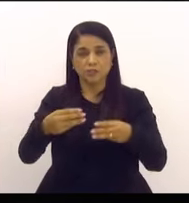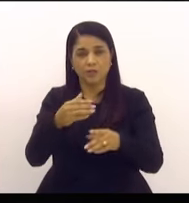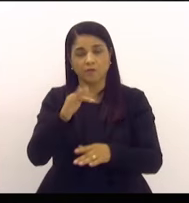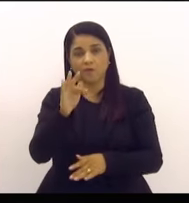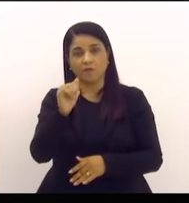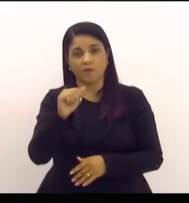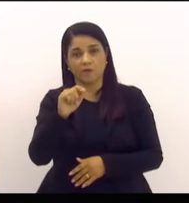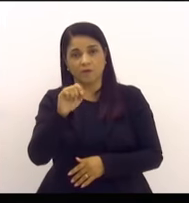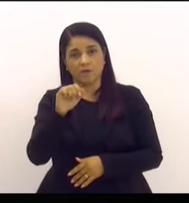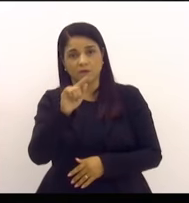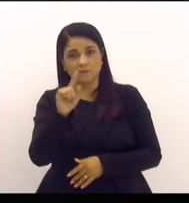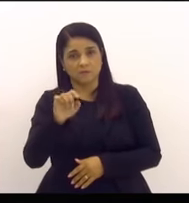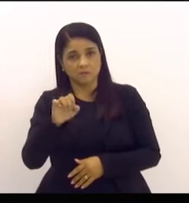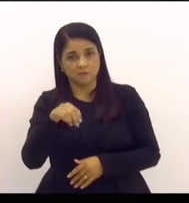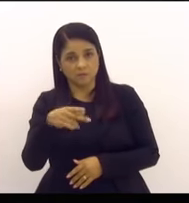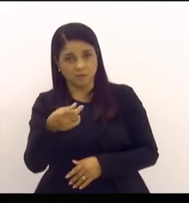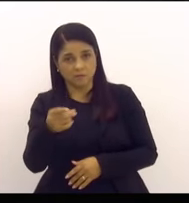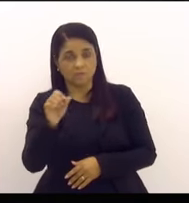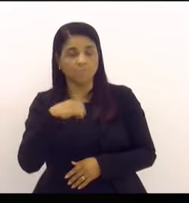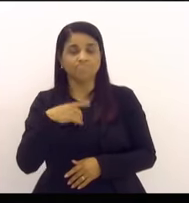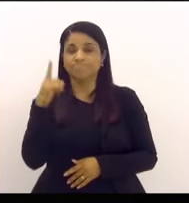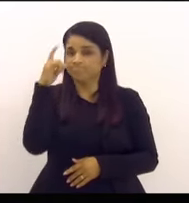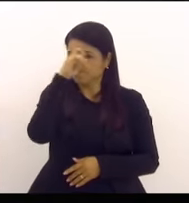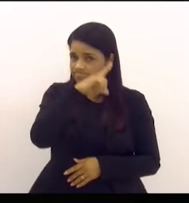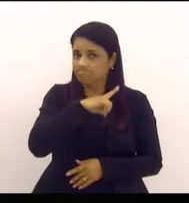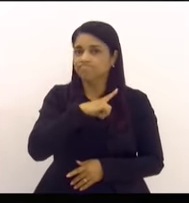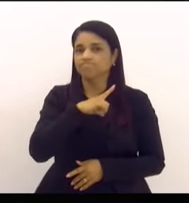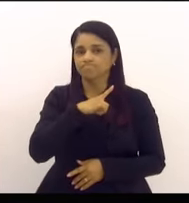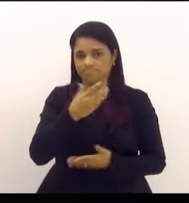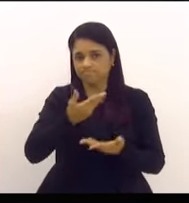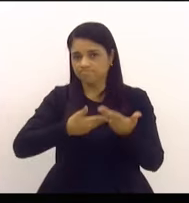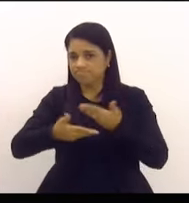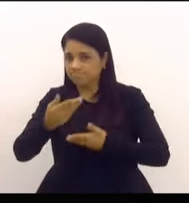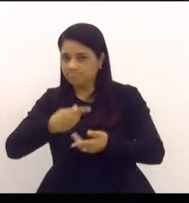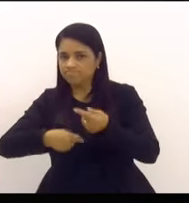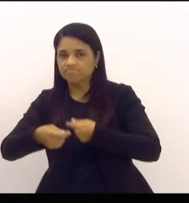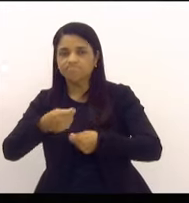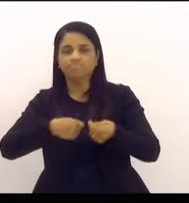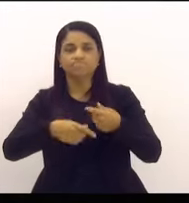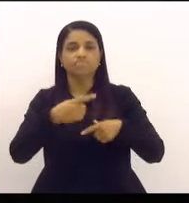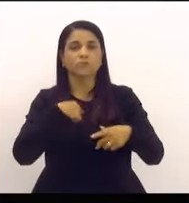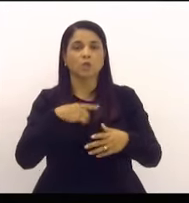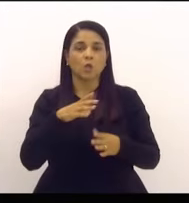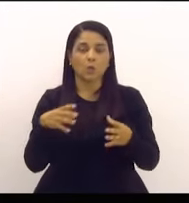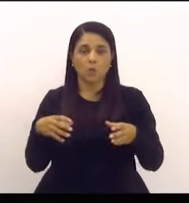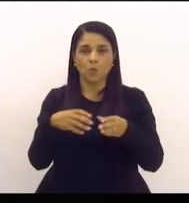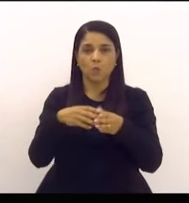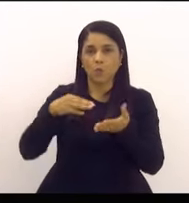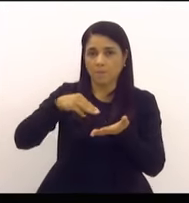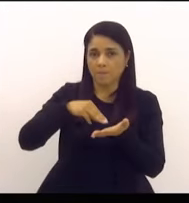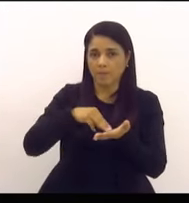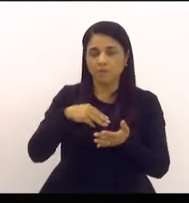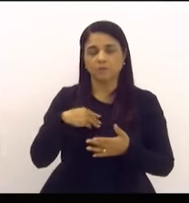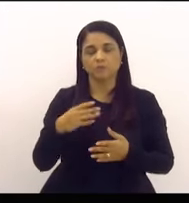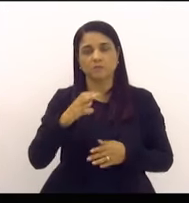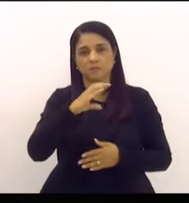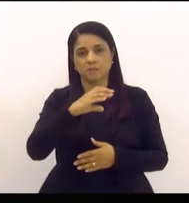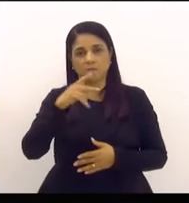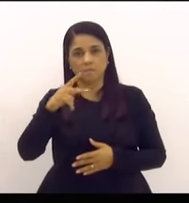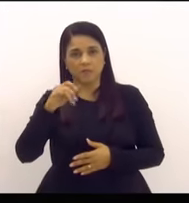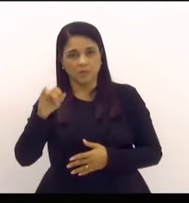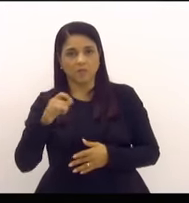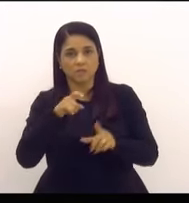tem uma enorme dificuldade nessa negociação. Eu fui uma das membros da CPI da dívida pública ano